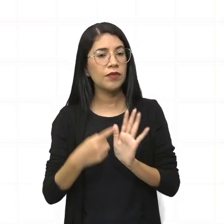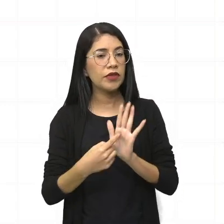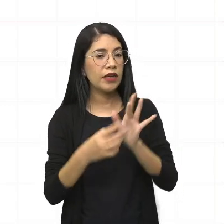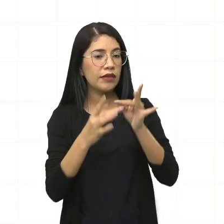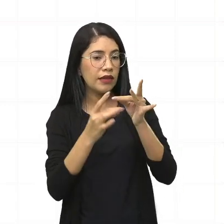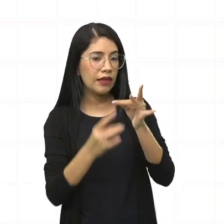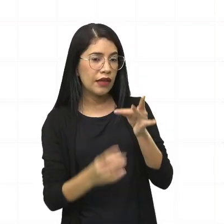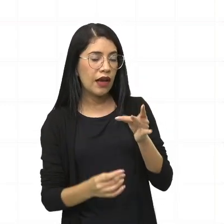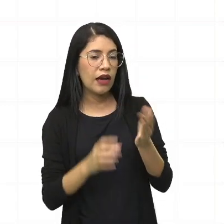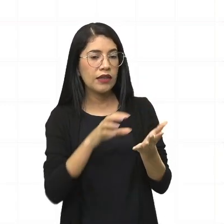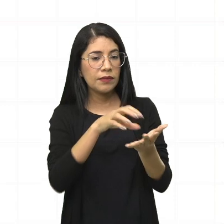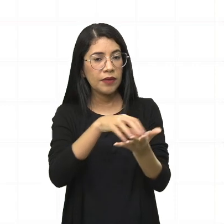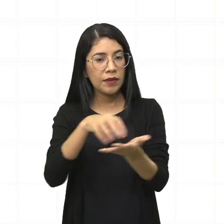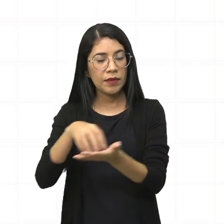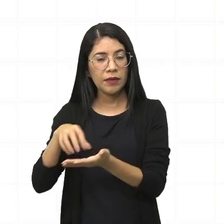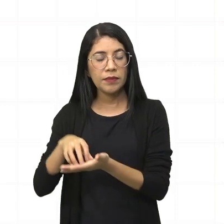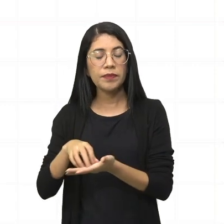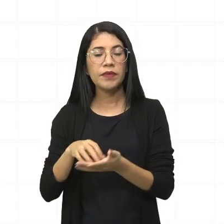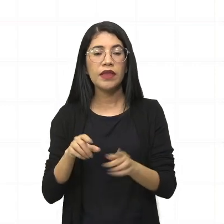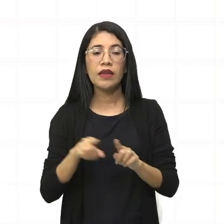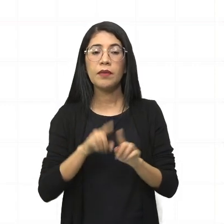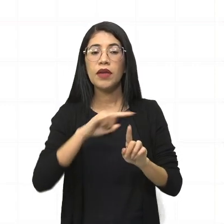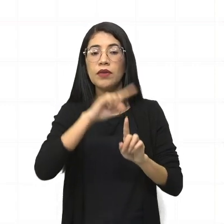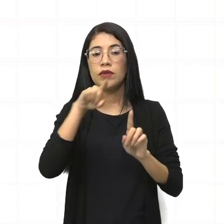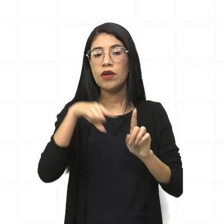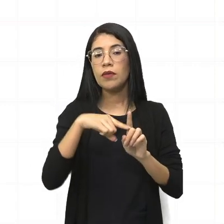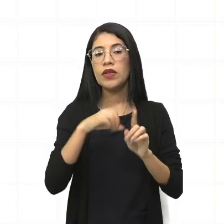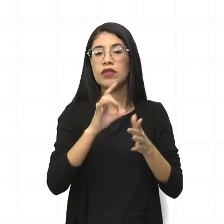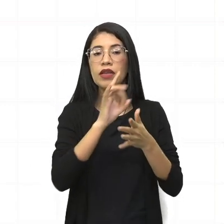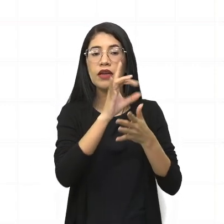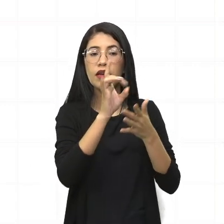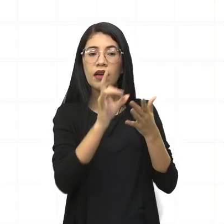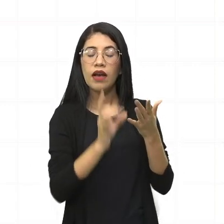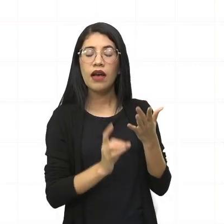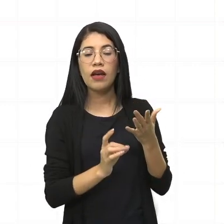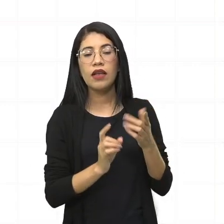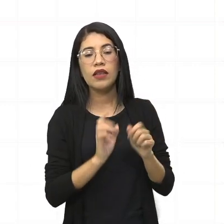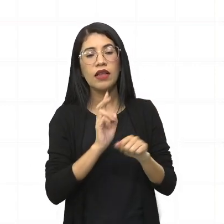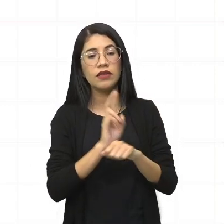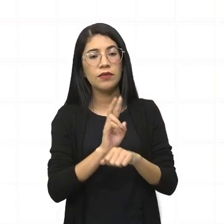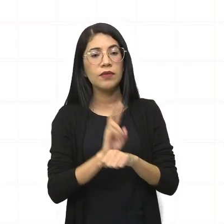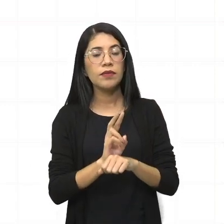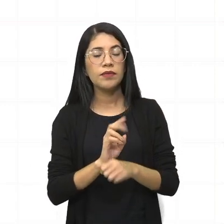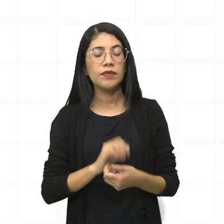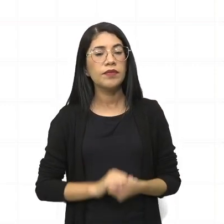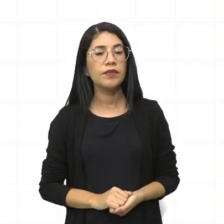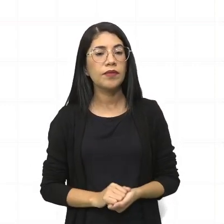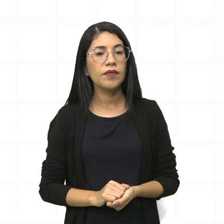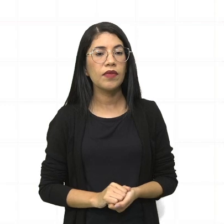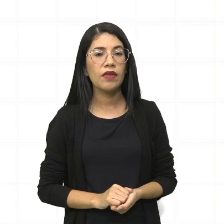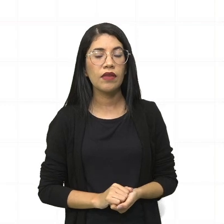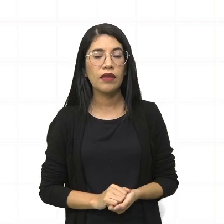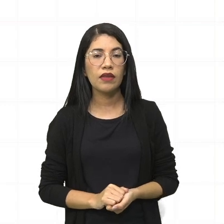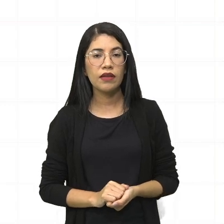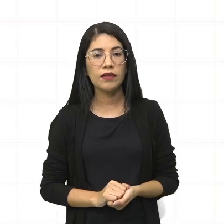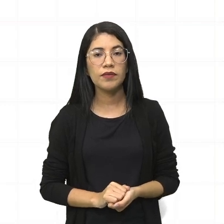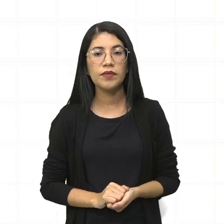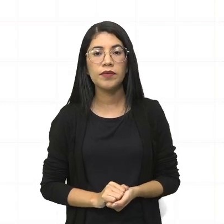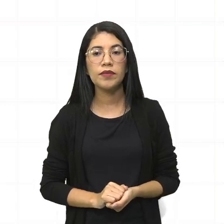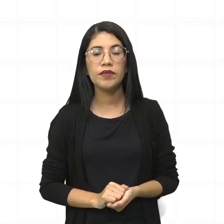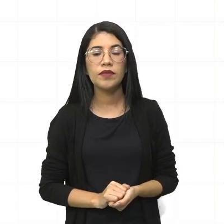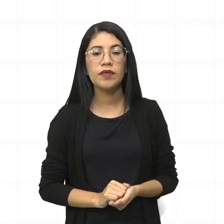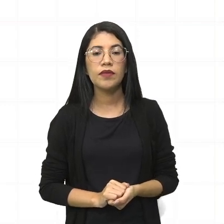essas categorias, e os objetivos de conservação dentro dessas categorias.